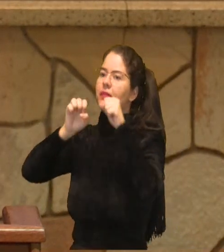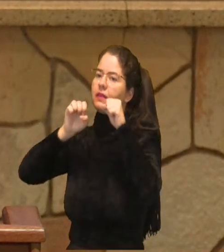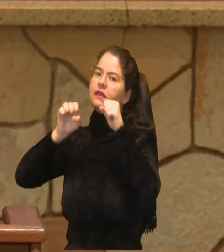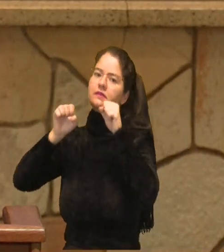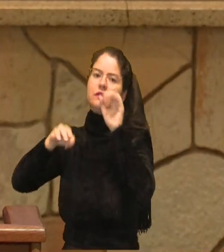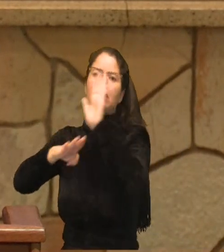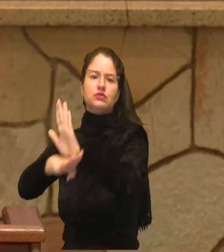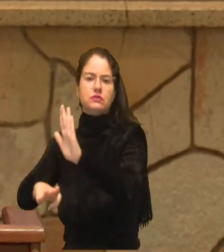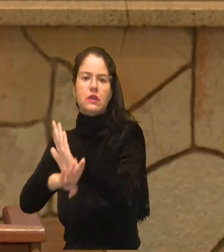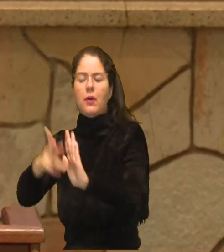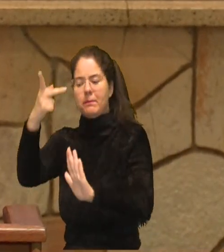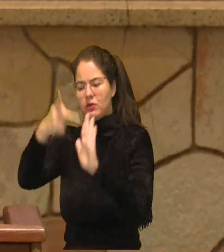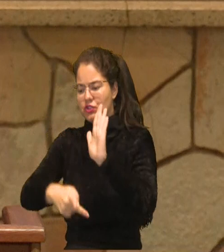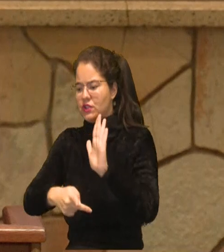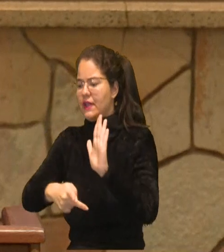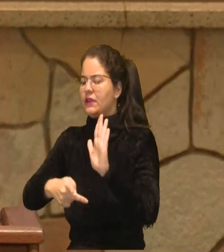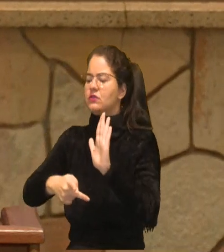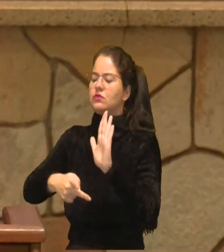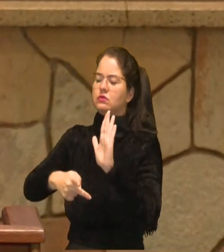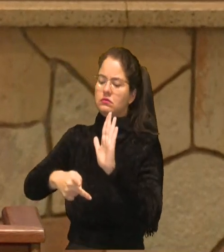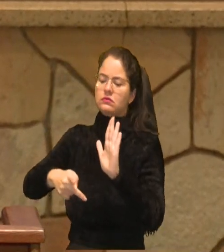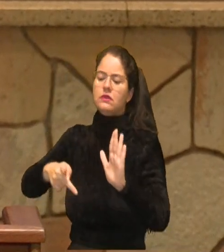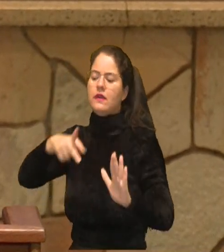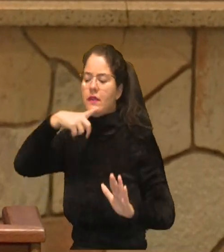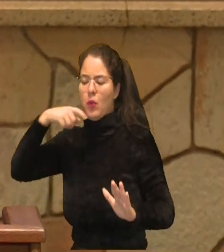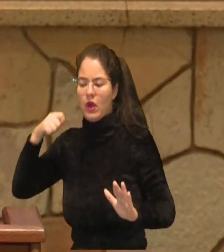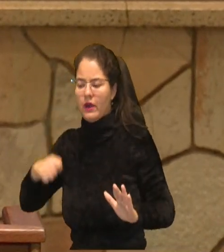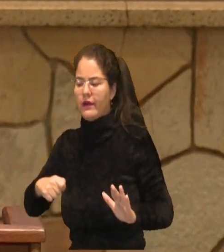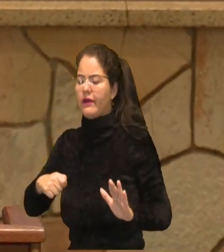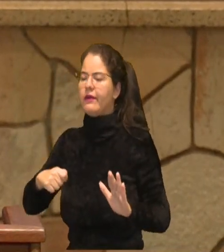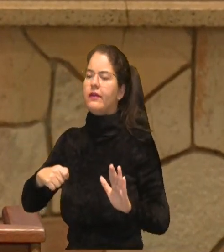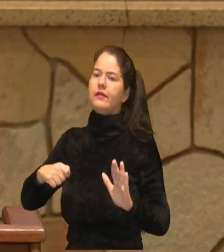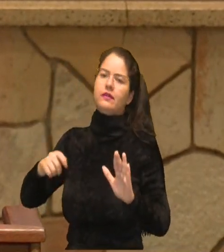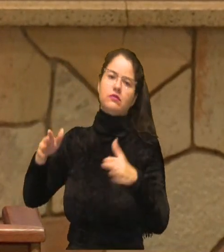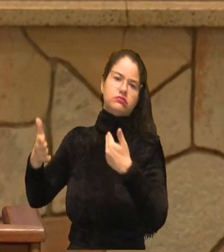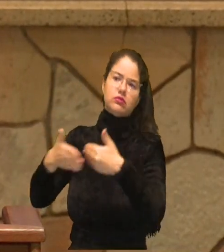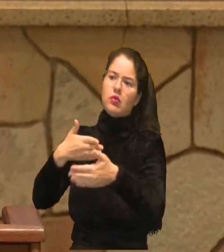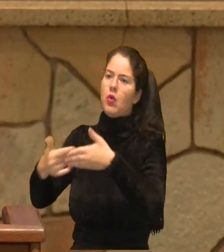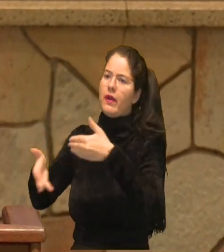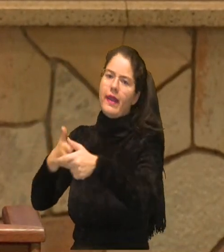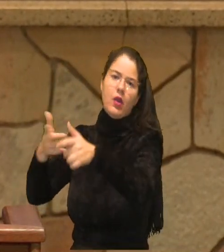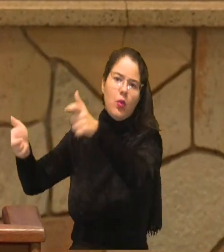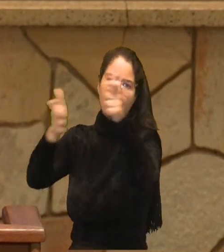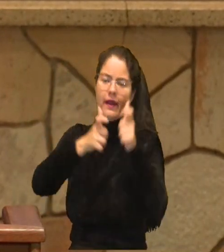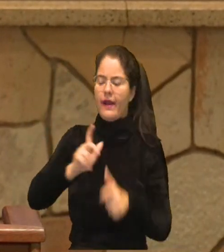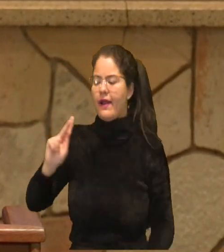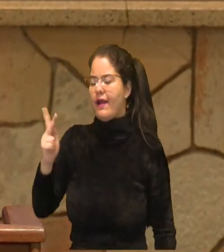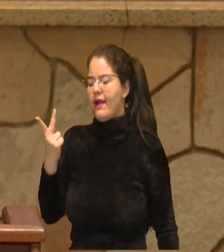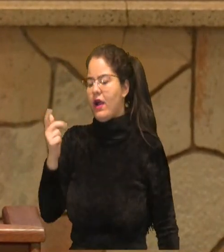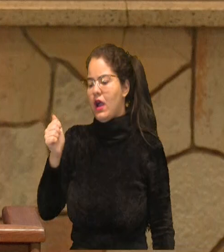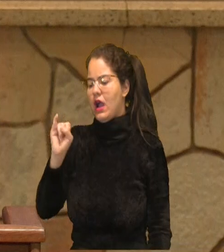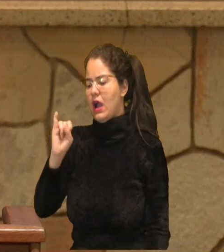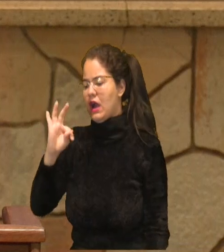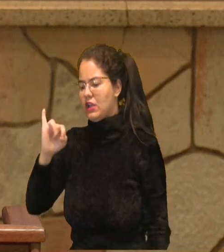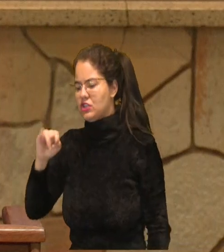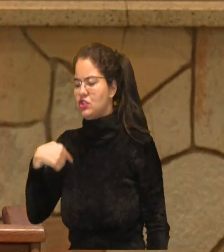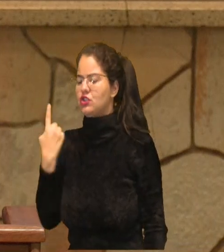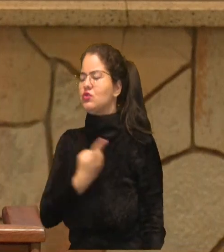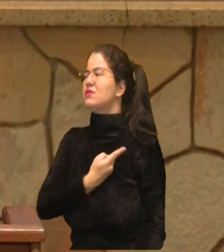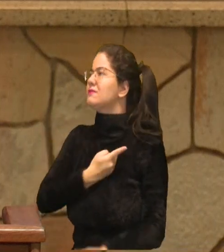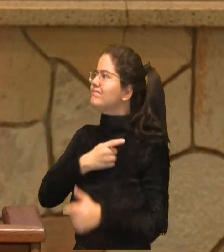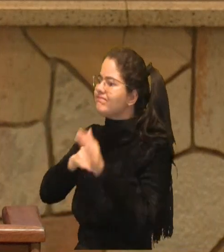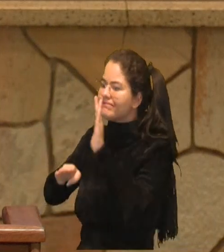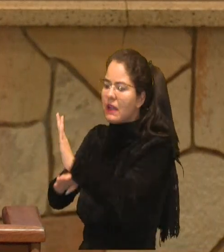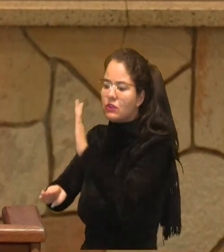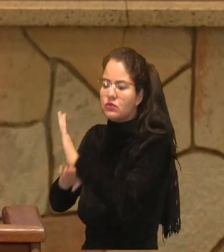tão distante, lá na Ucrânia, lá em Barcelona, lá no Haiti, em tantos lugares que nós seguramos as cordas para que